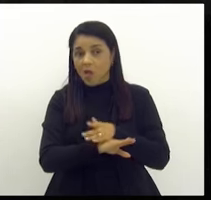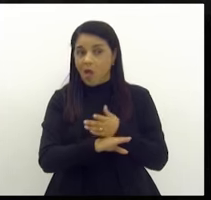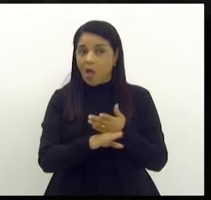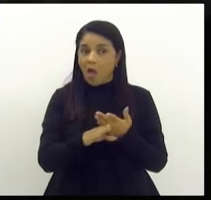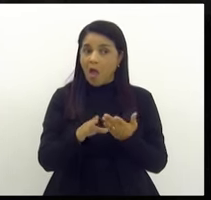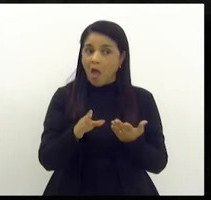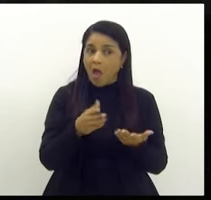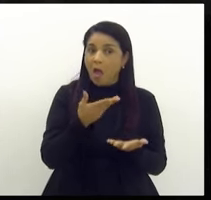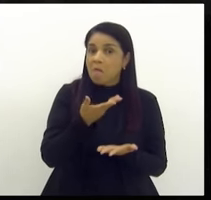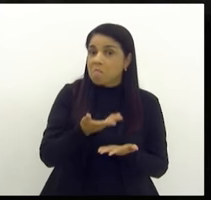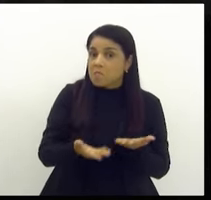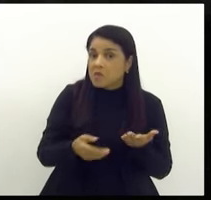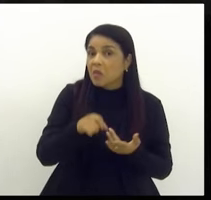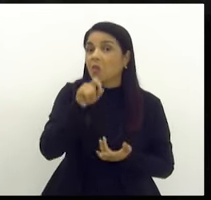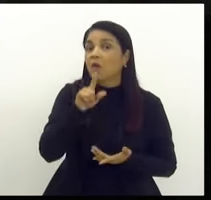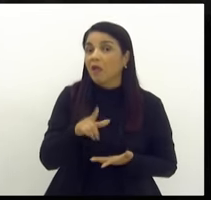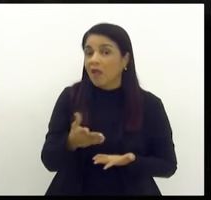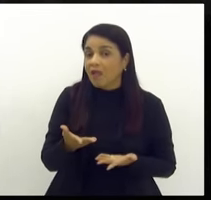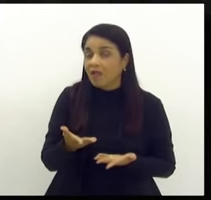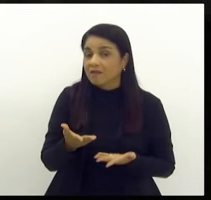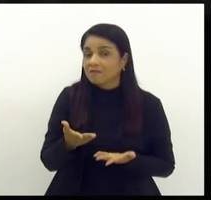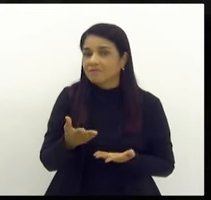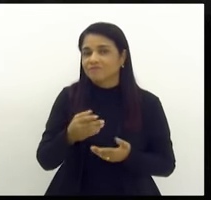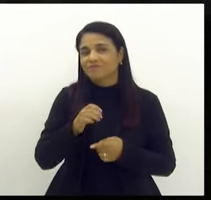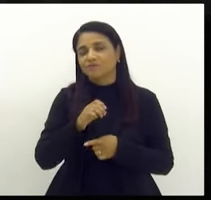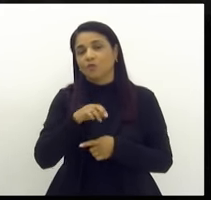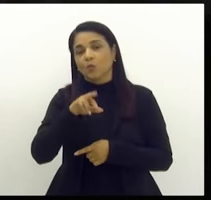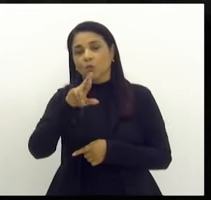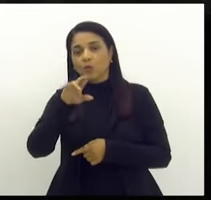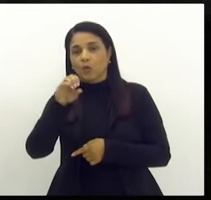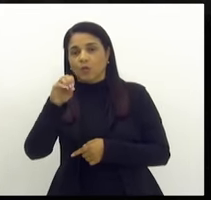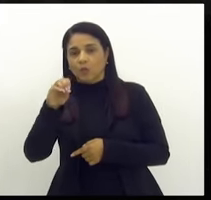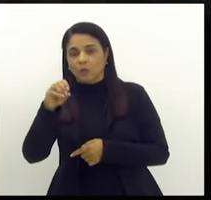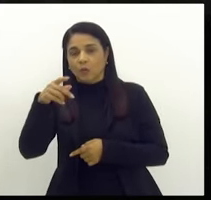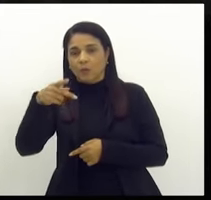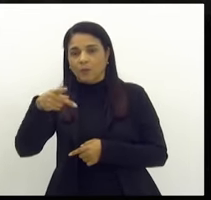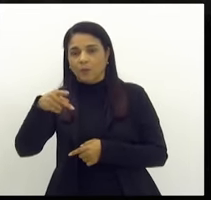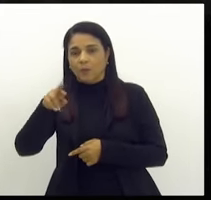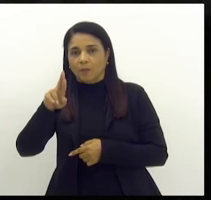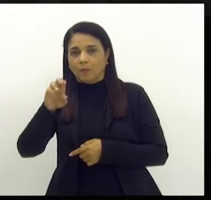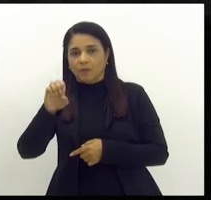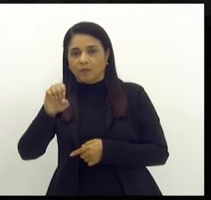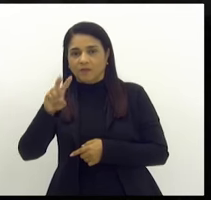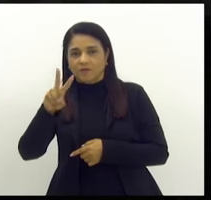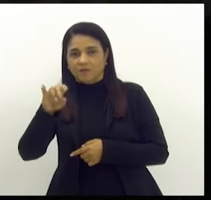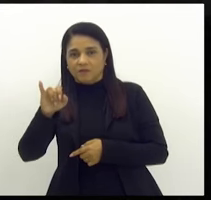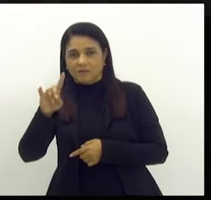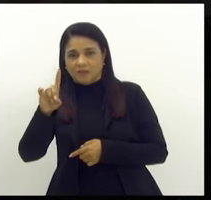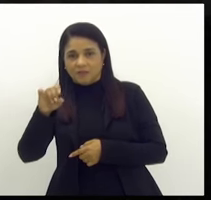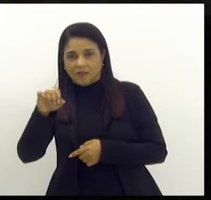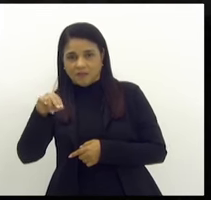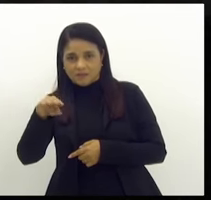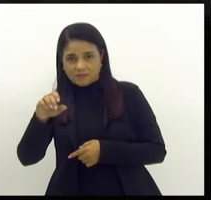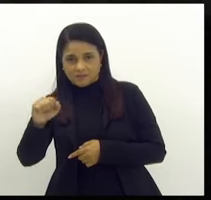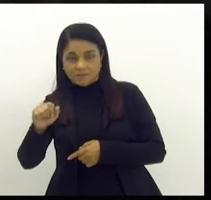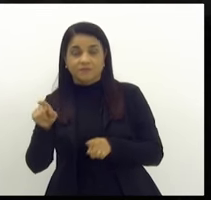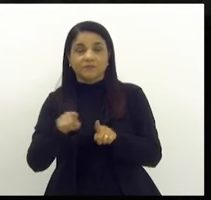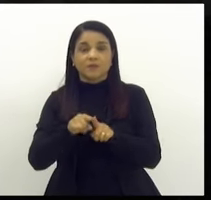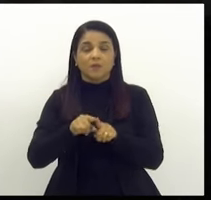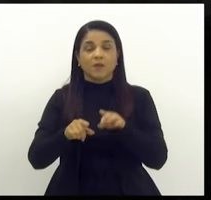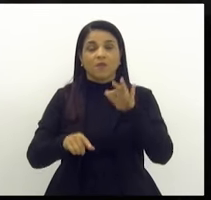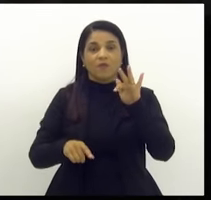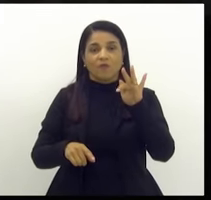e quem perde o rio previdência e o próprio fec Deu